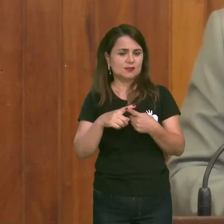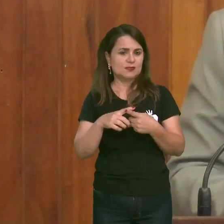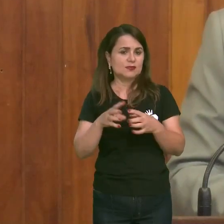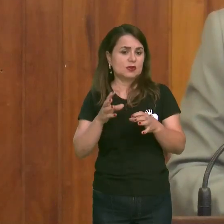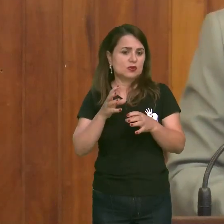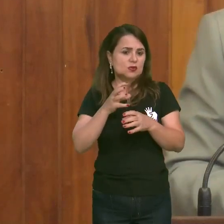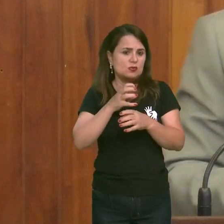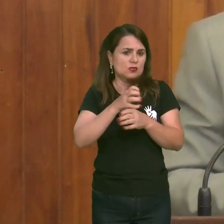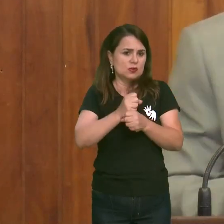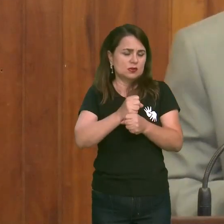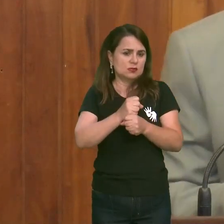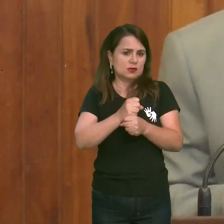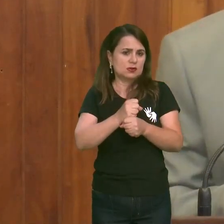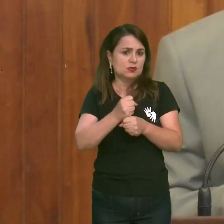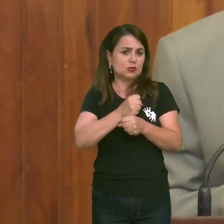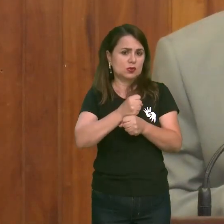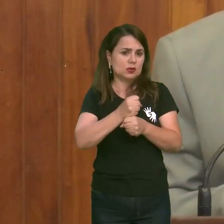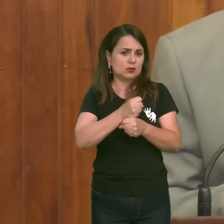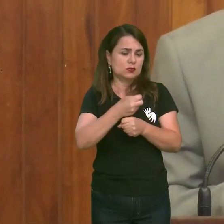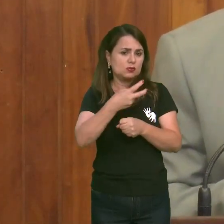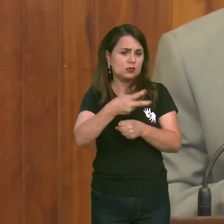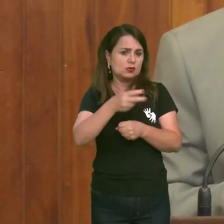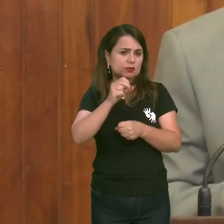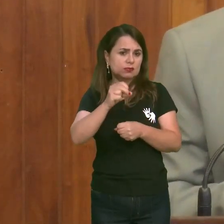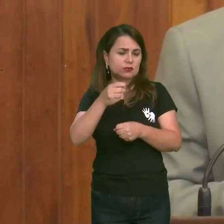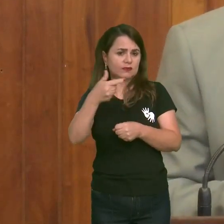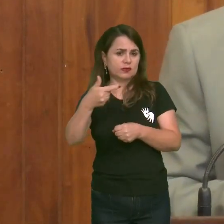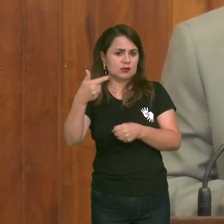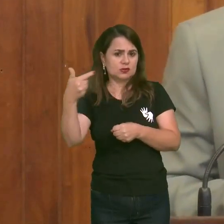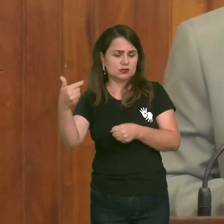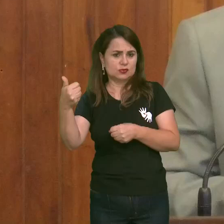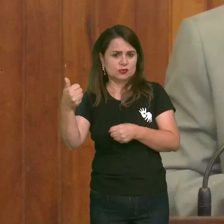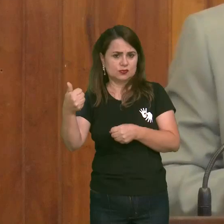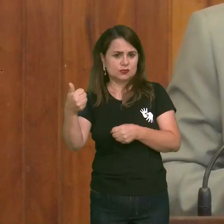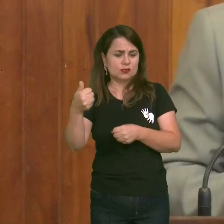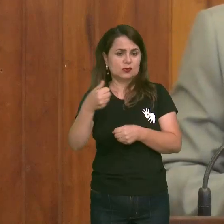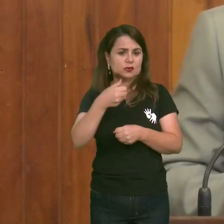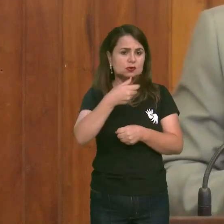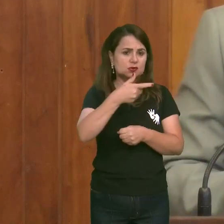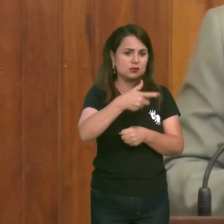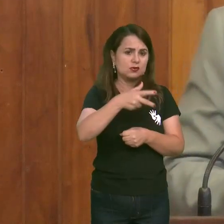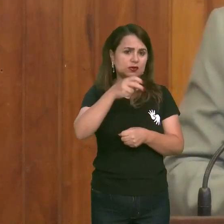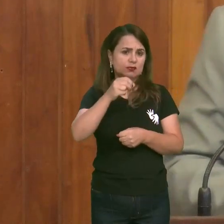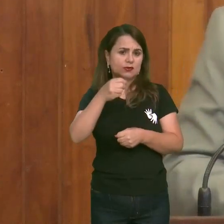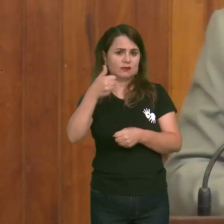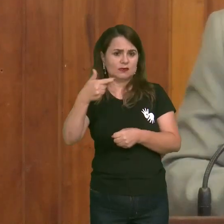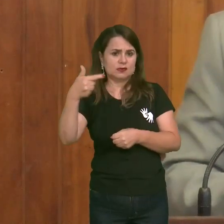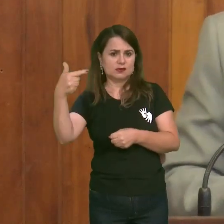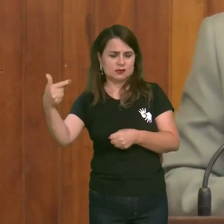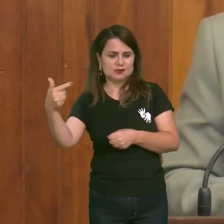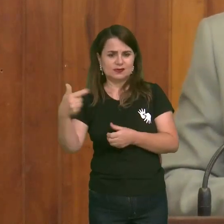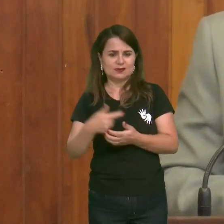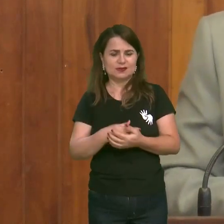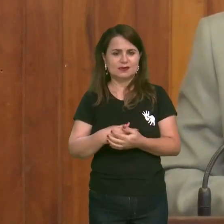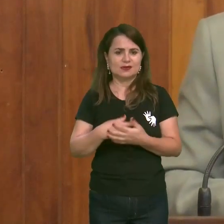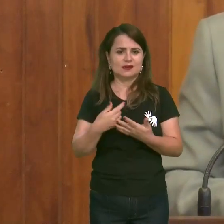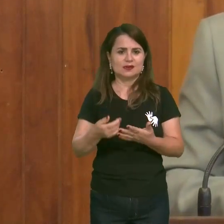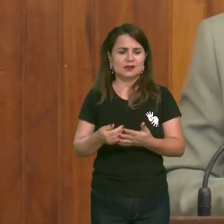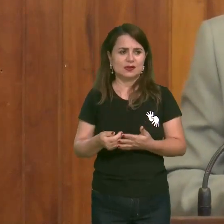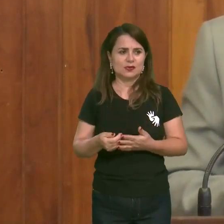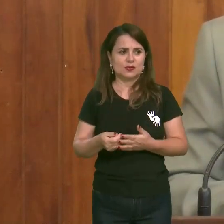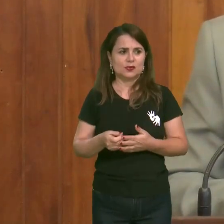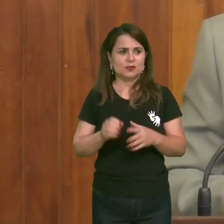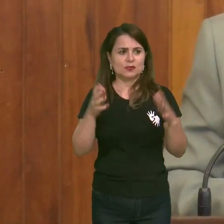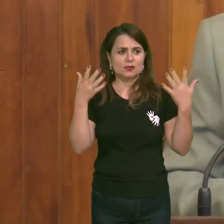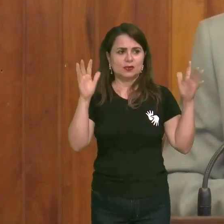2021 e 2022 o senhor foi atendido e vereador em alguma emenda não nenhuma Então como disse aqui muito